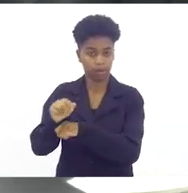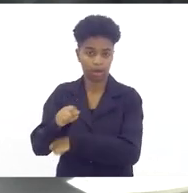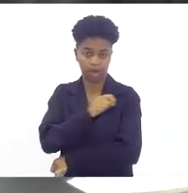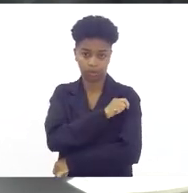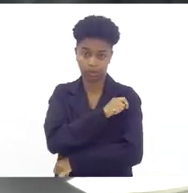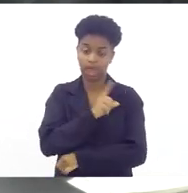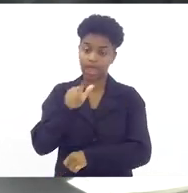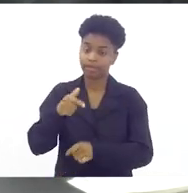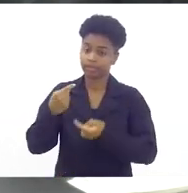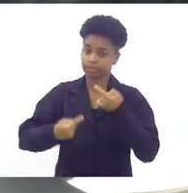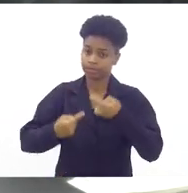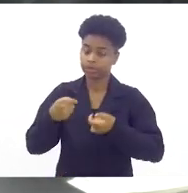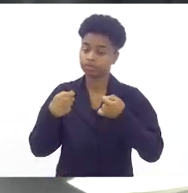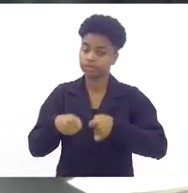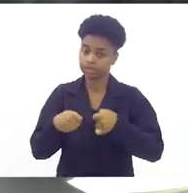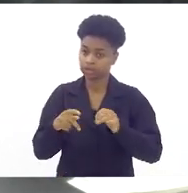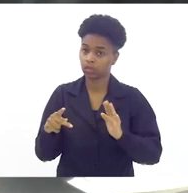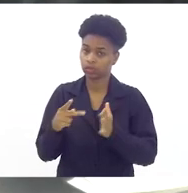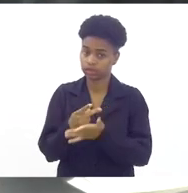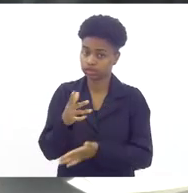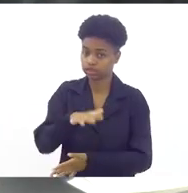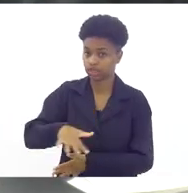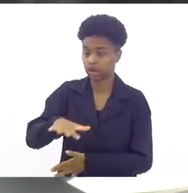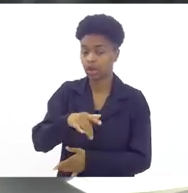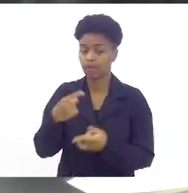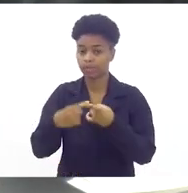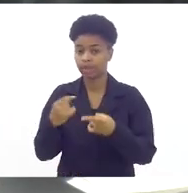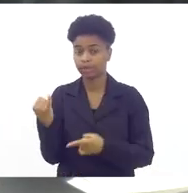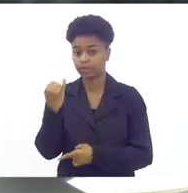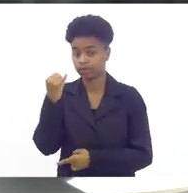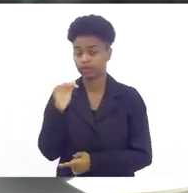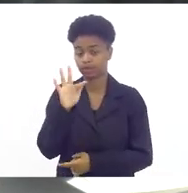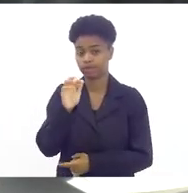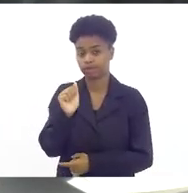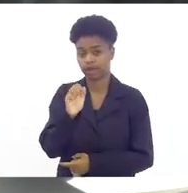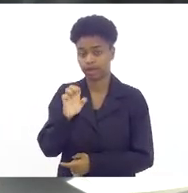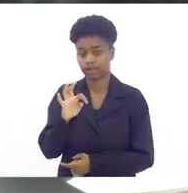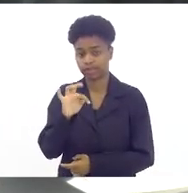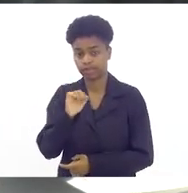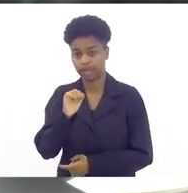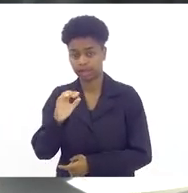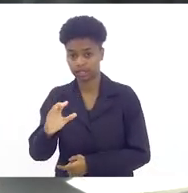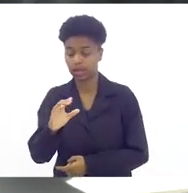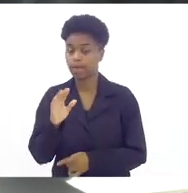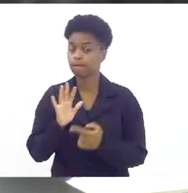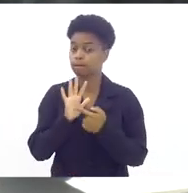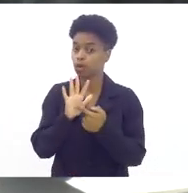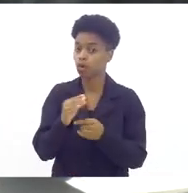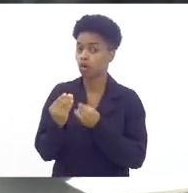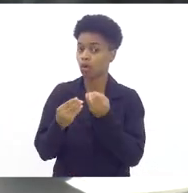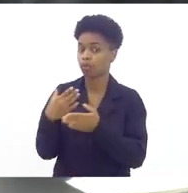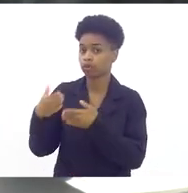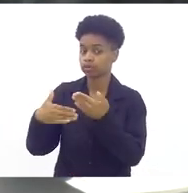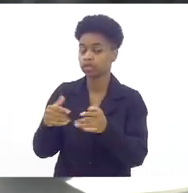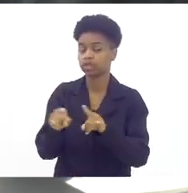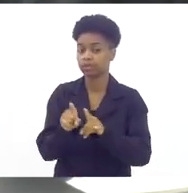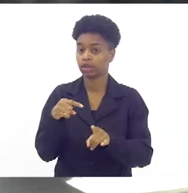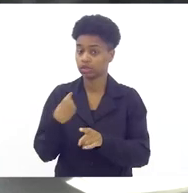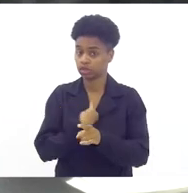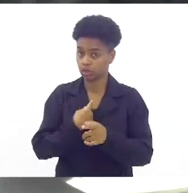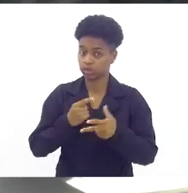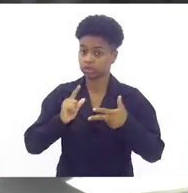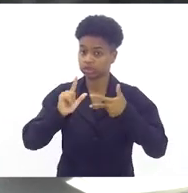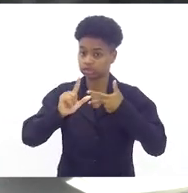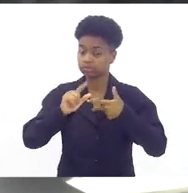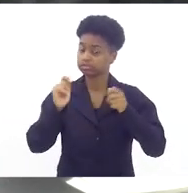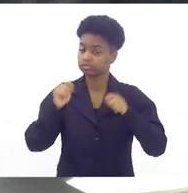fazer de forma global é importante que a Faetec Apresente o resultado desse processo e a gente quando poder legislativo também